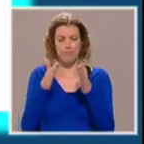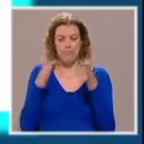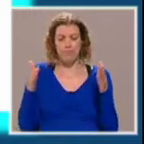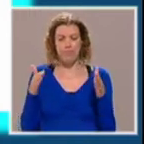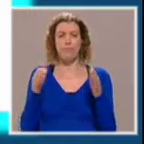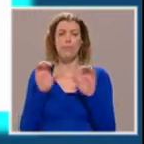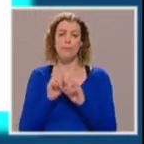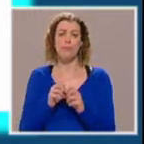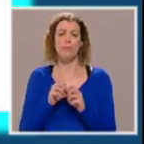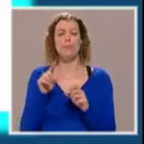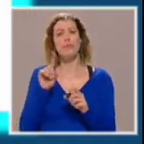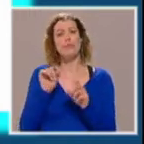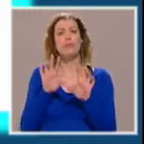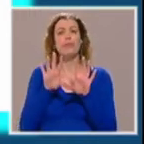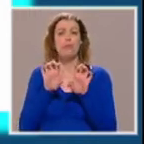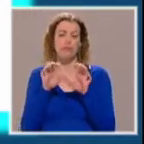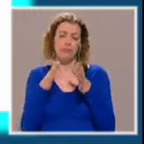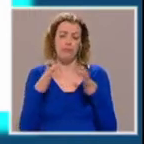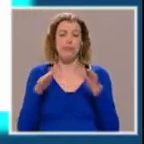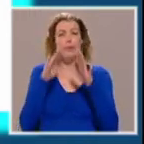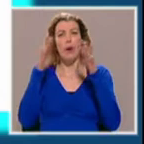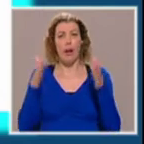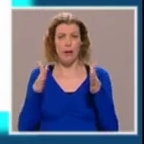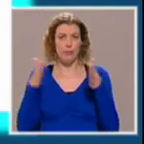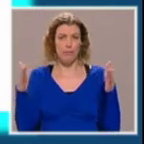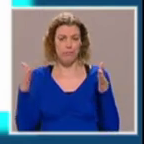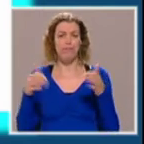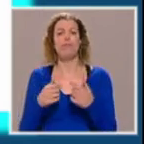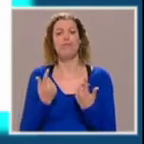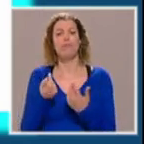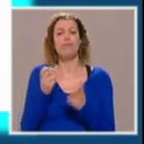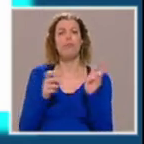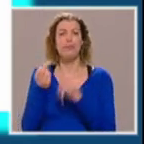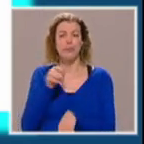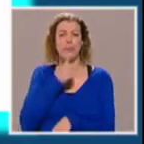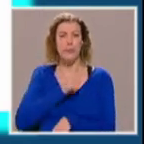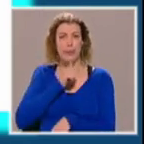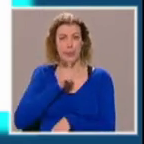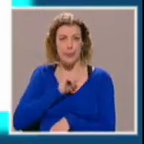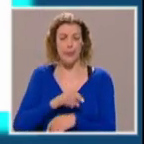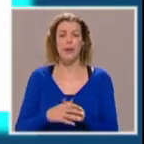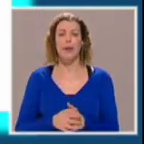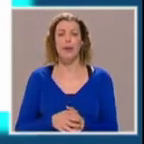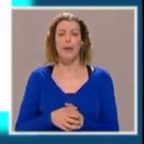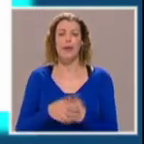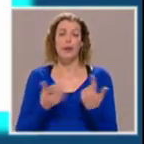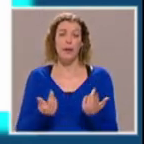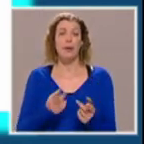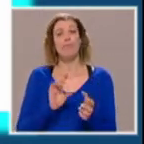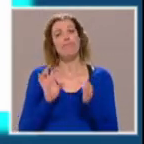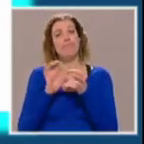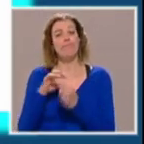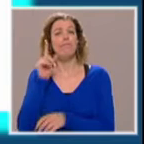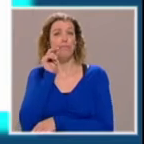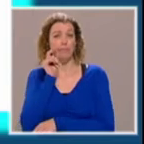a acumulação de gordura nas coxas, nádegas e ancas e o surgimento da menstruação. São caracteres